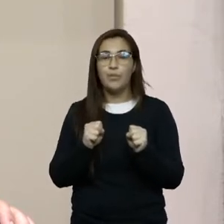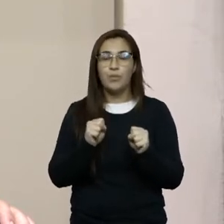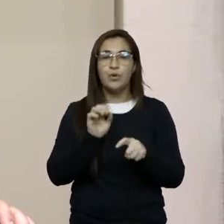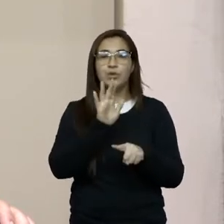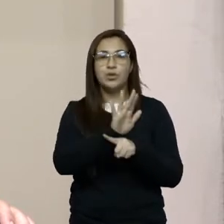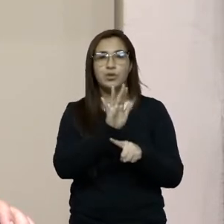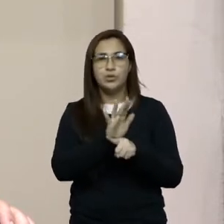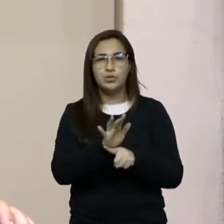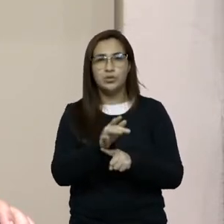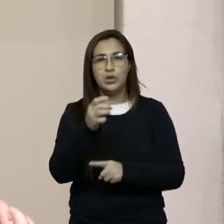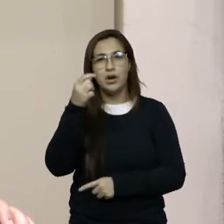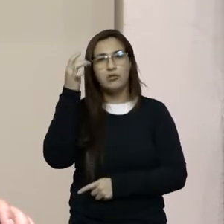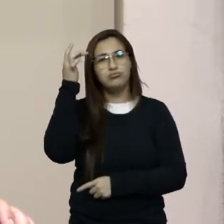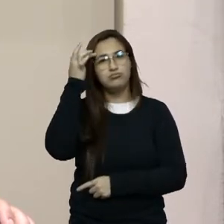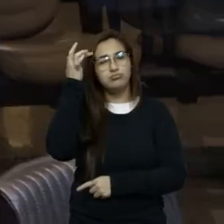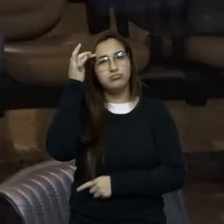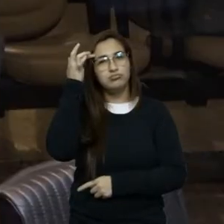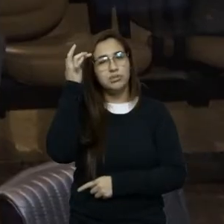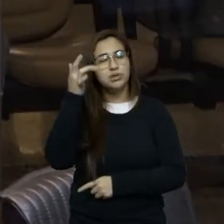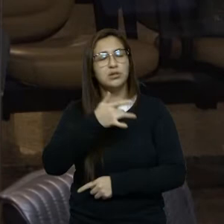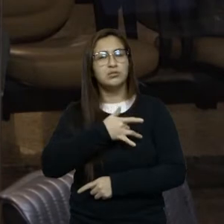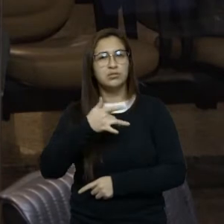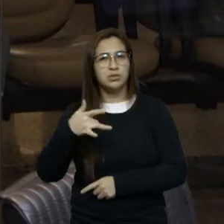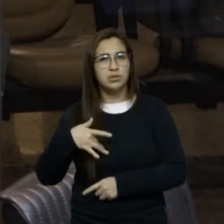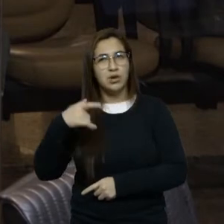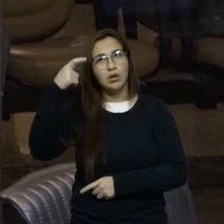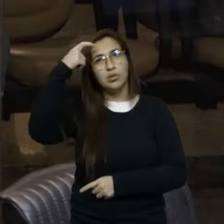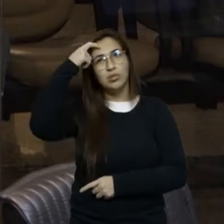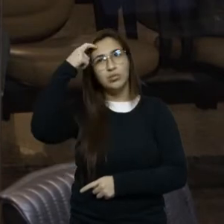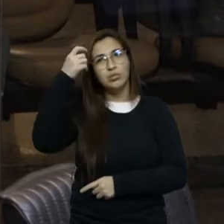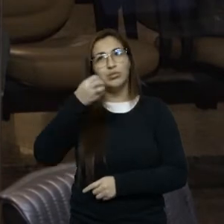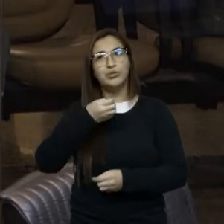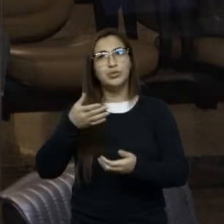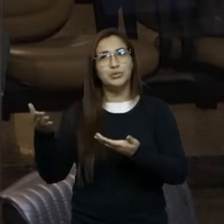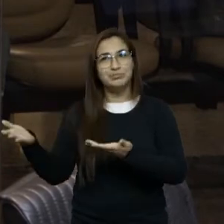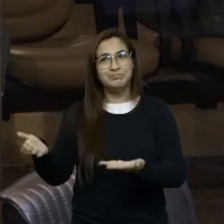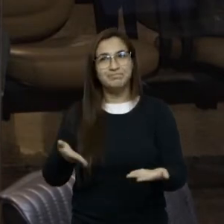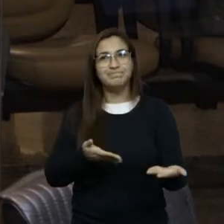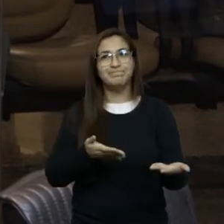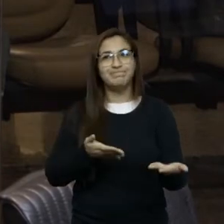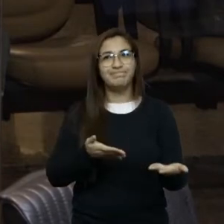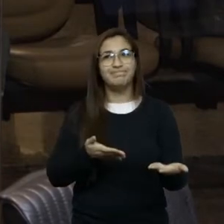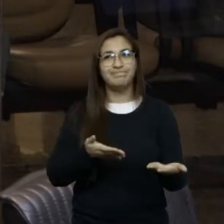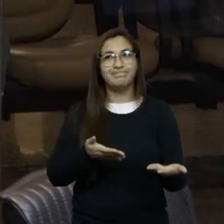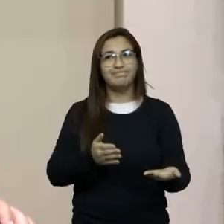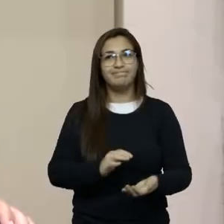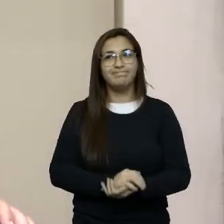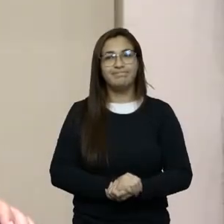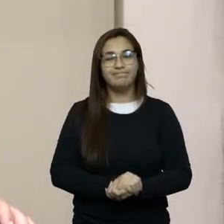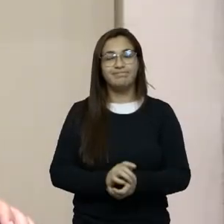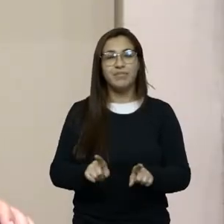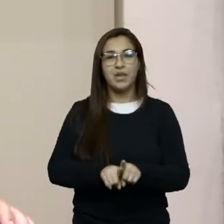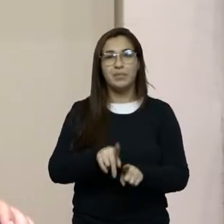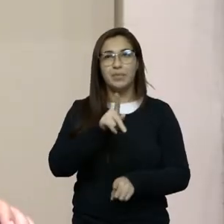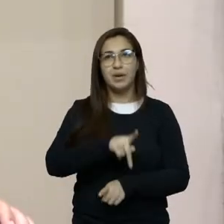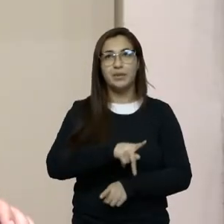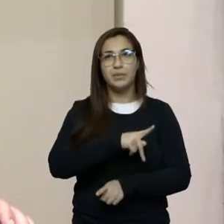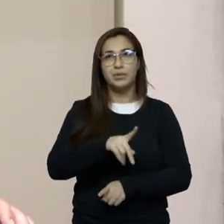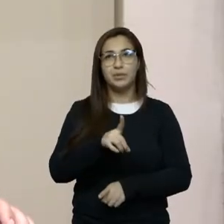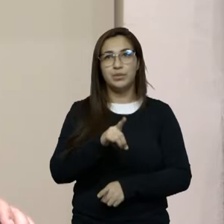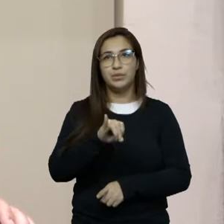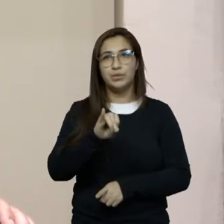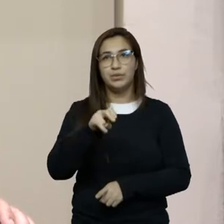mental principalmente aos jovens estão Tiago seja bem-vindo ao pastor é de Neu também um grande